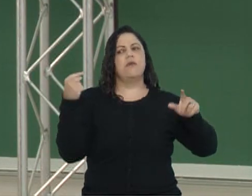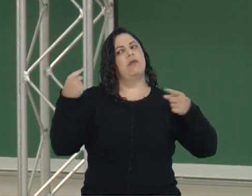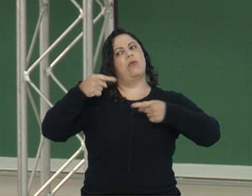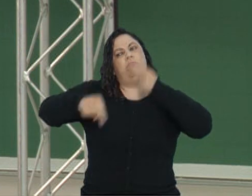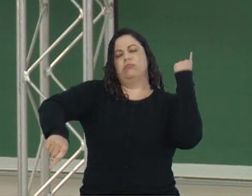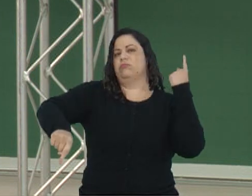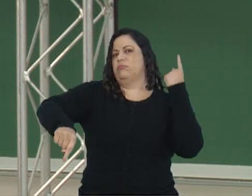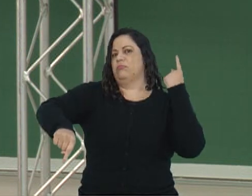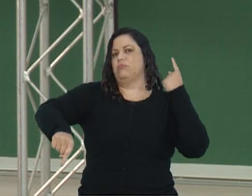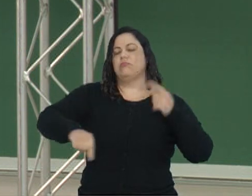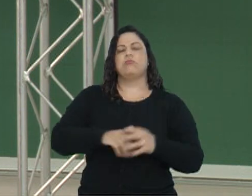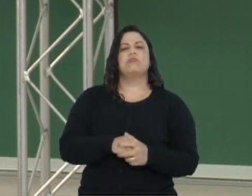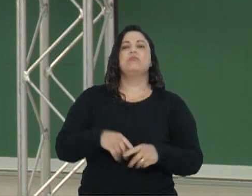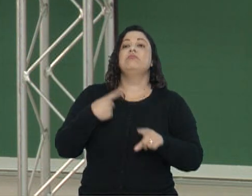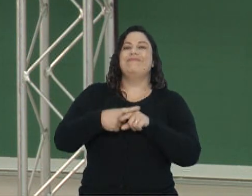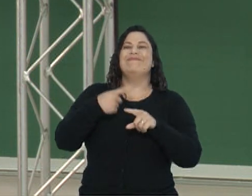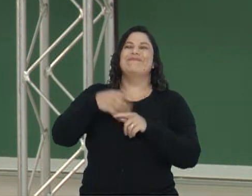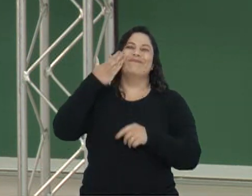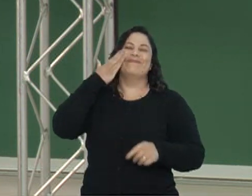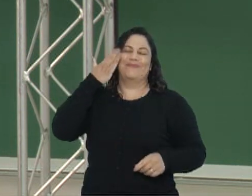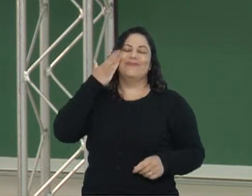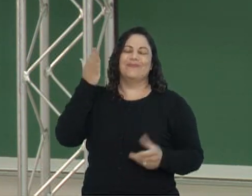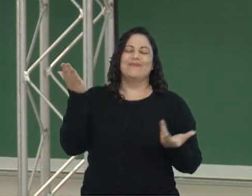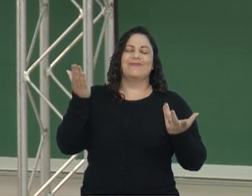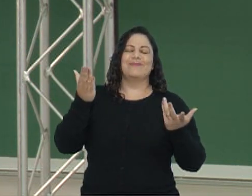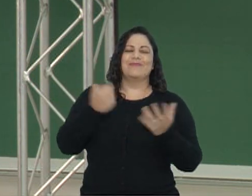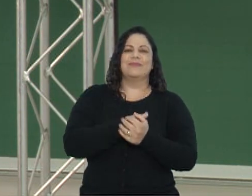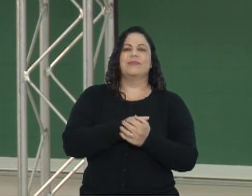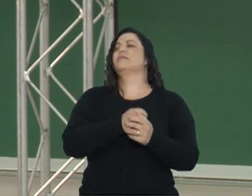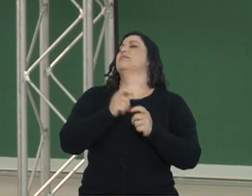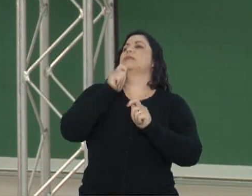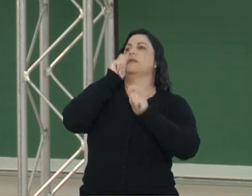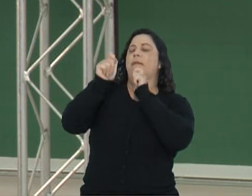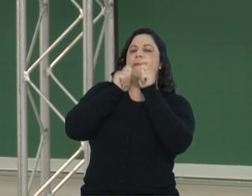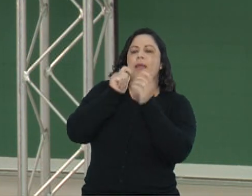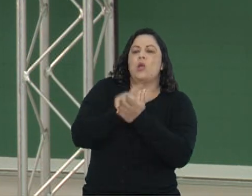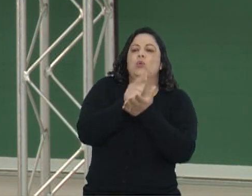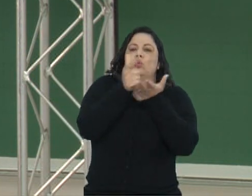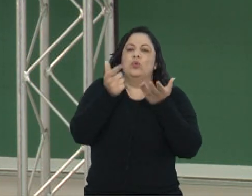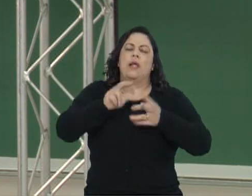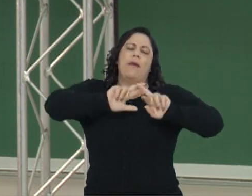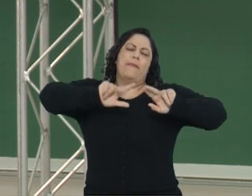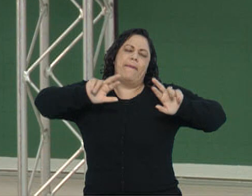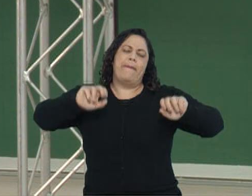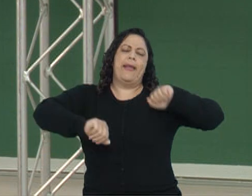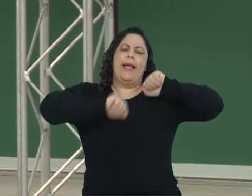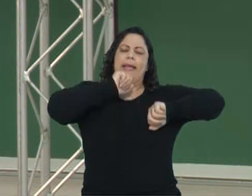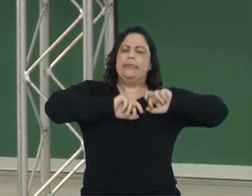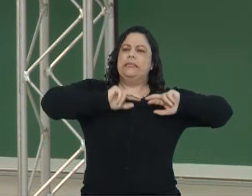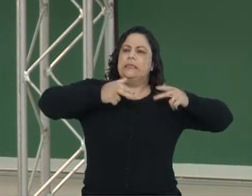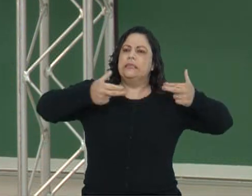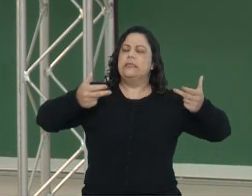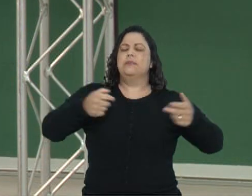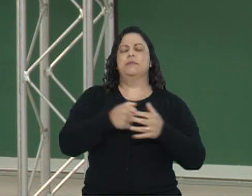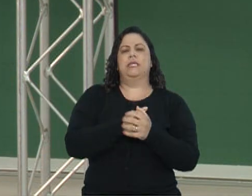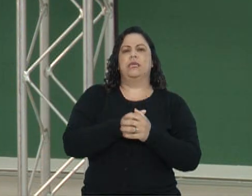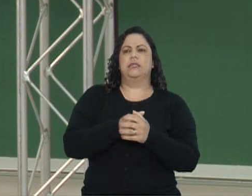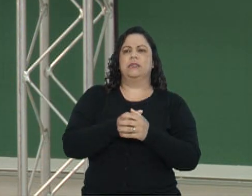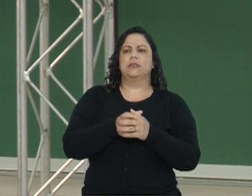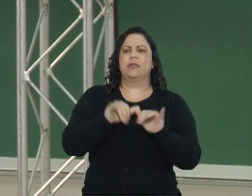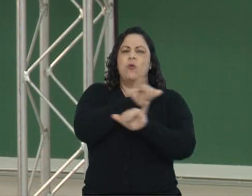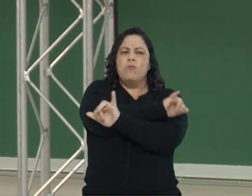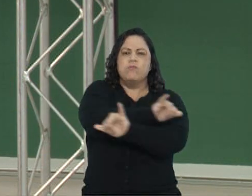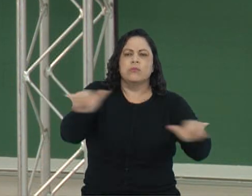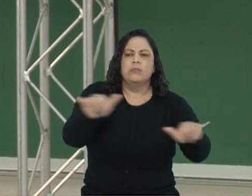totalitário. Porque a gente sabe que a imprensa é fundamental nas democracias modernas, porque a imprensa ela vai trazer